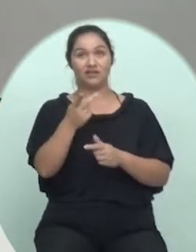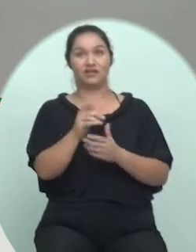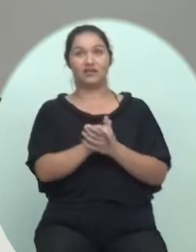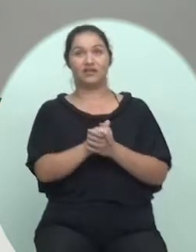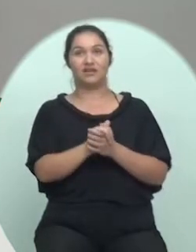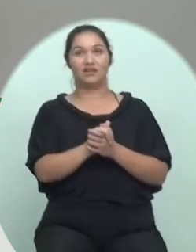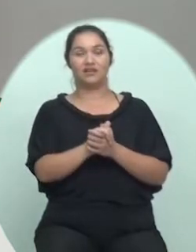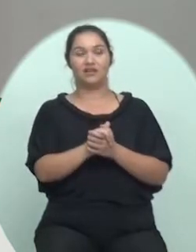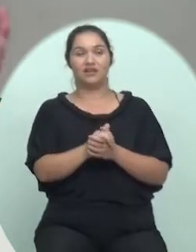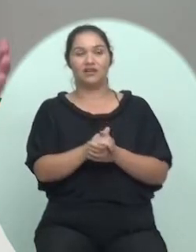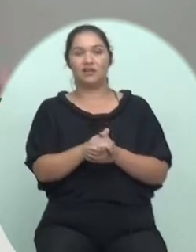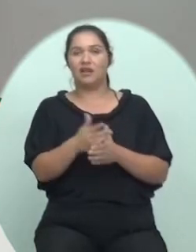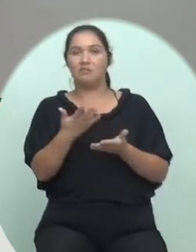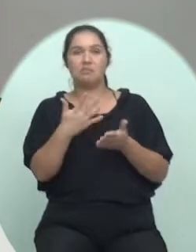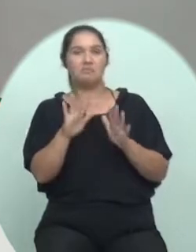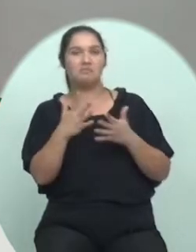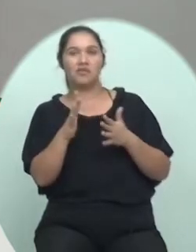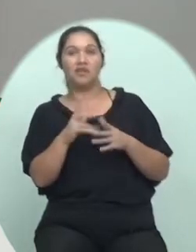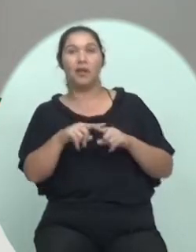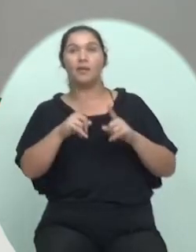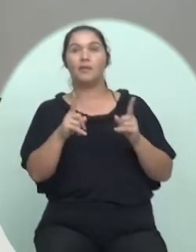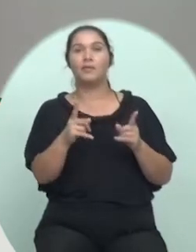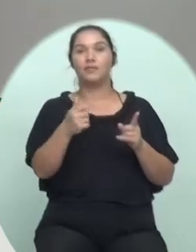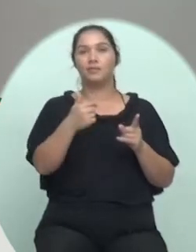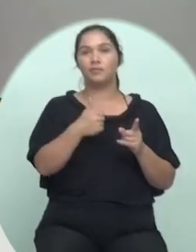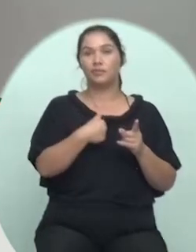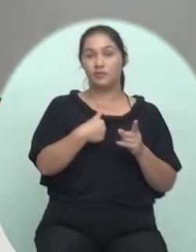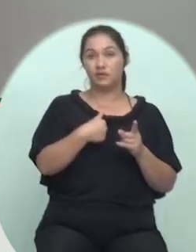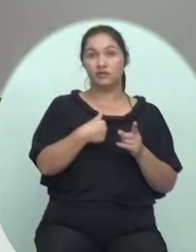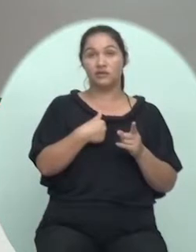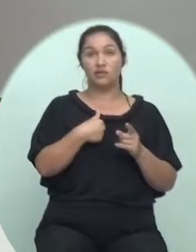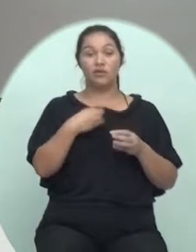de Direito também vai ser um grande aprendizado e teremos muito trabalho